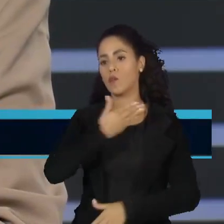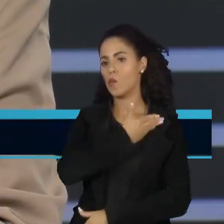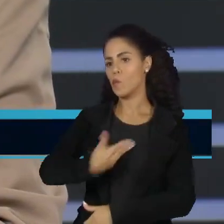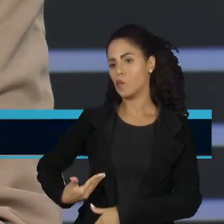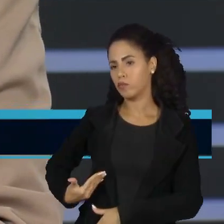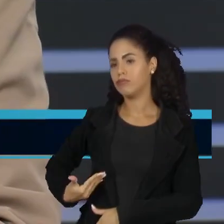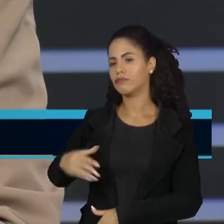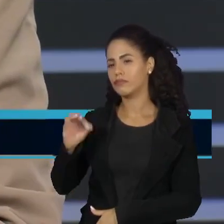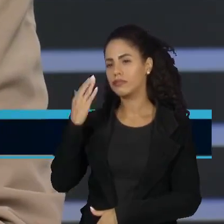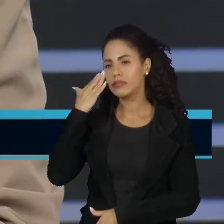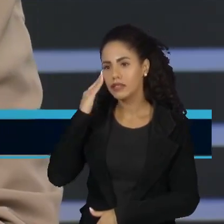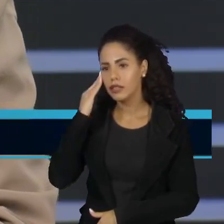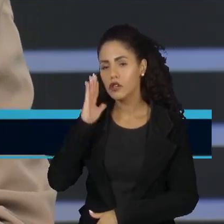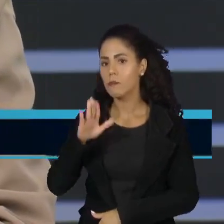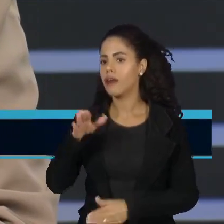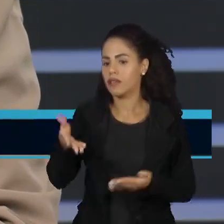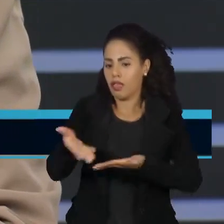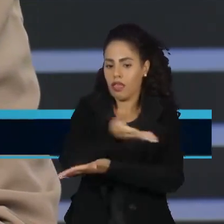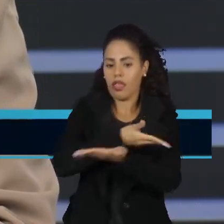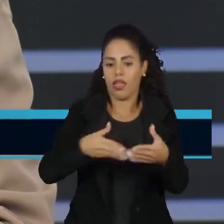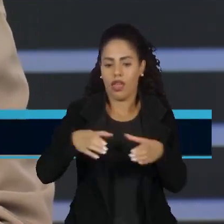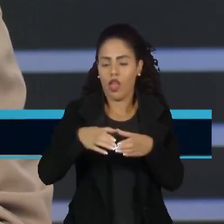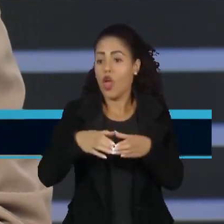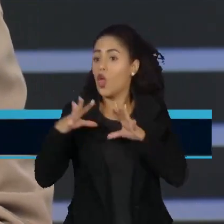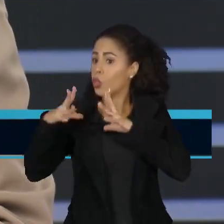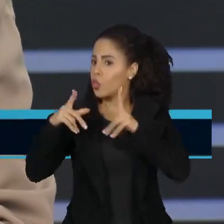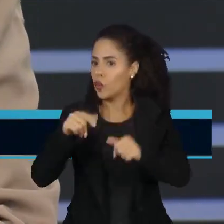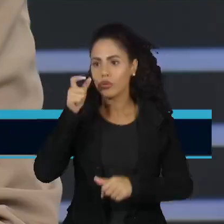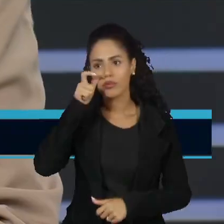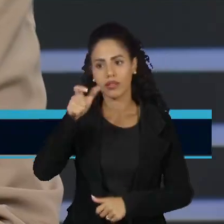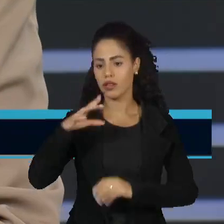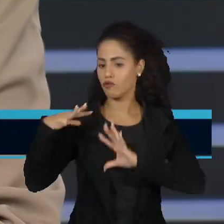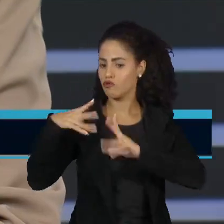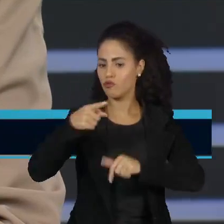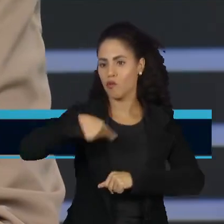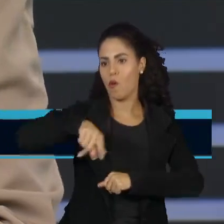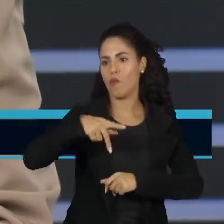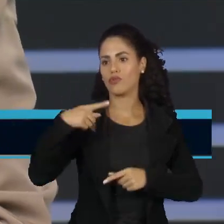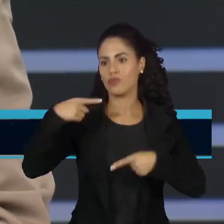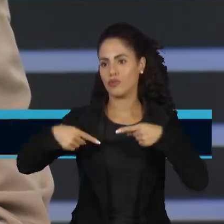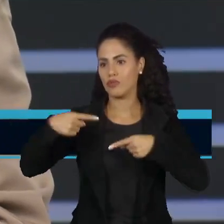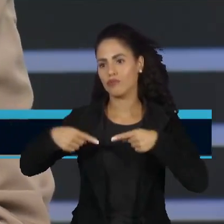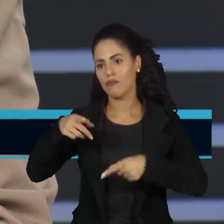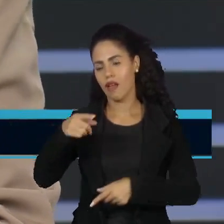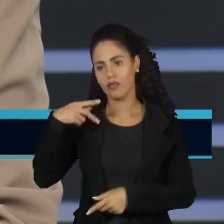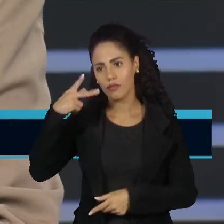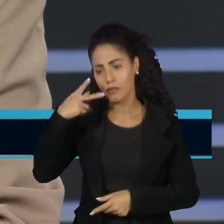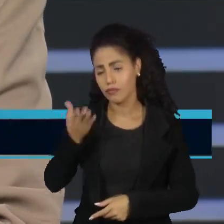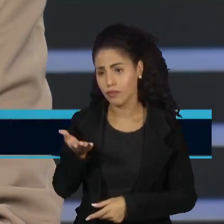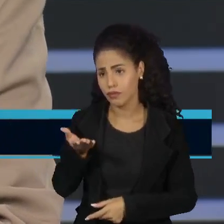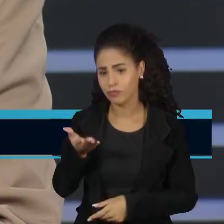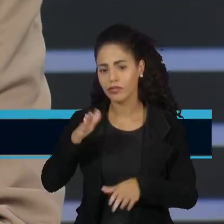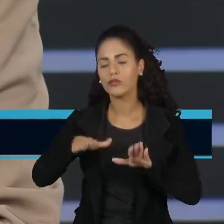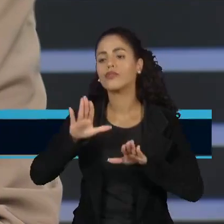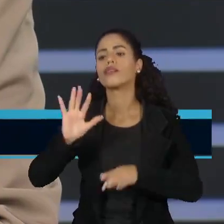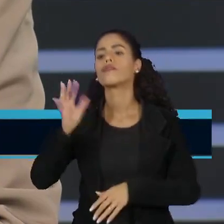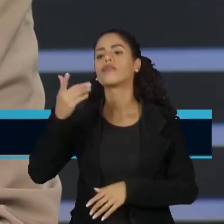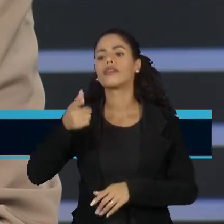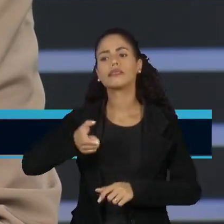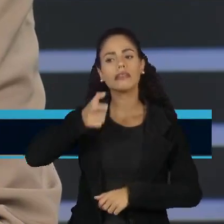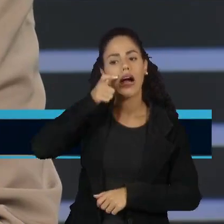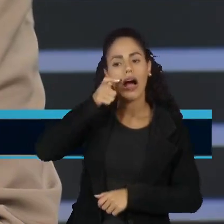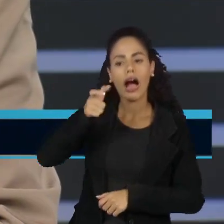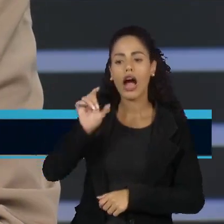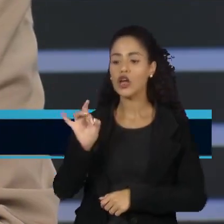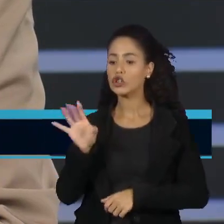governo é, na verdade, o interesse coletivo, o interesse da nação. E muitas vezes o que se traveste de um interesse